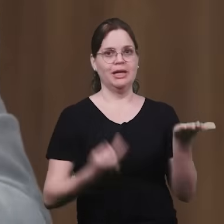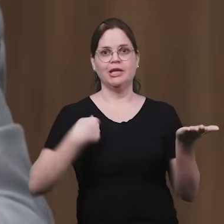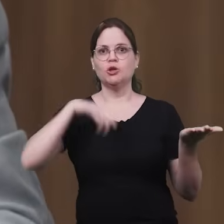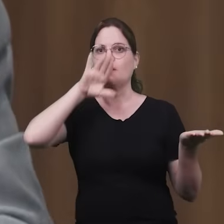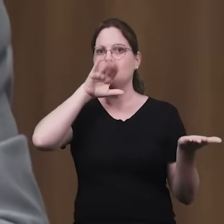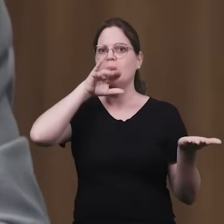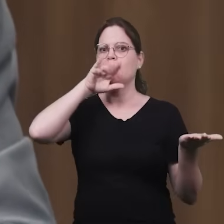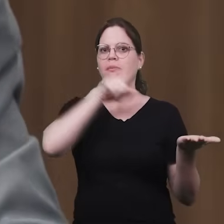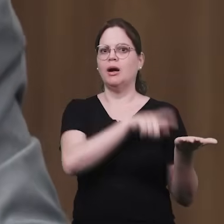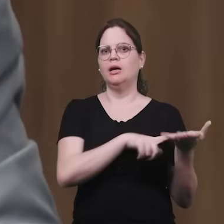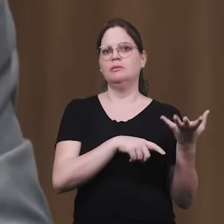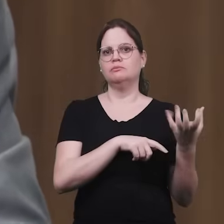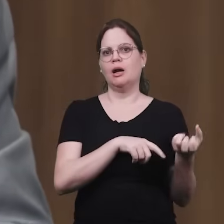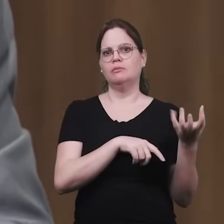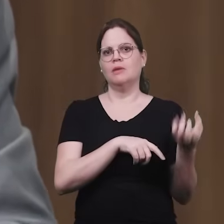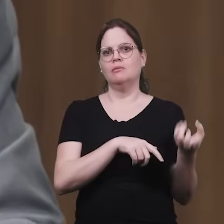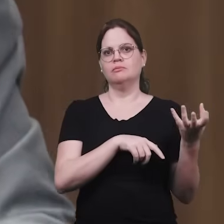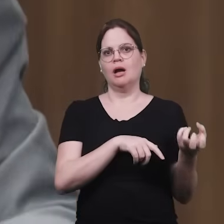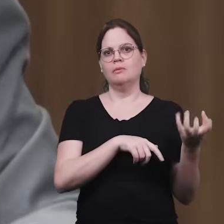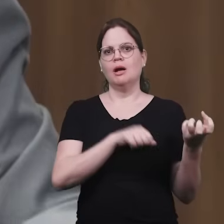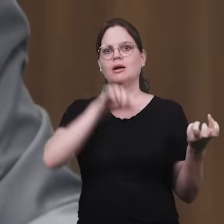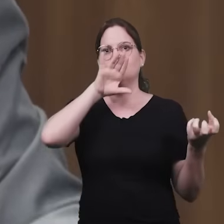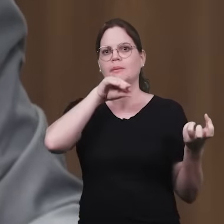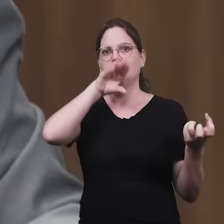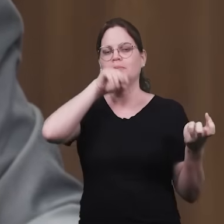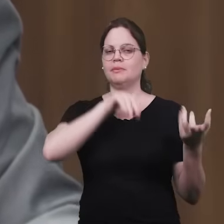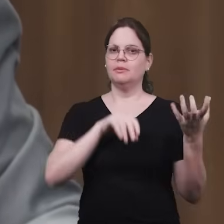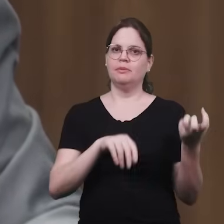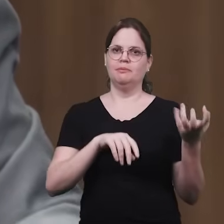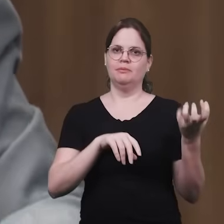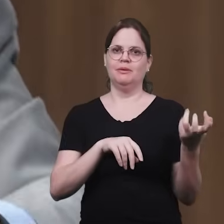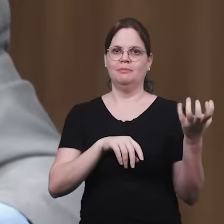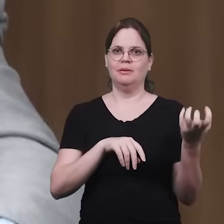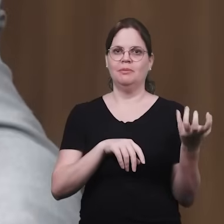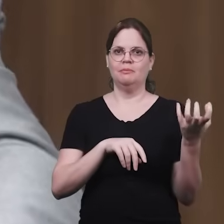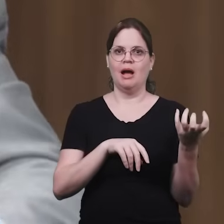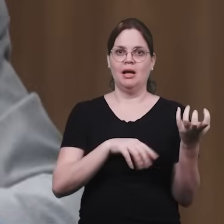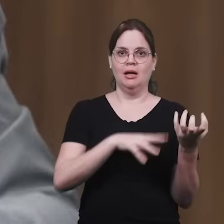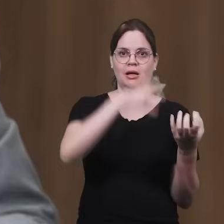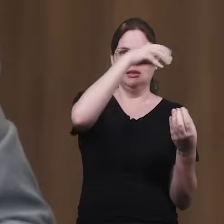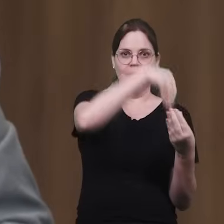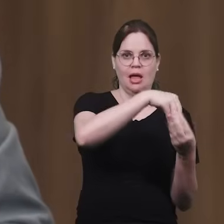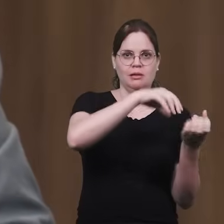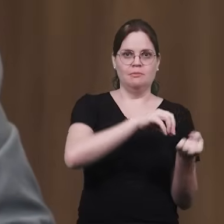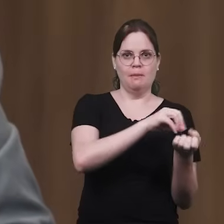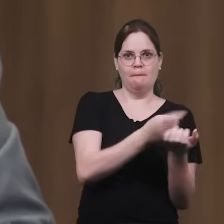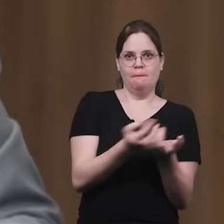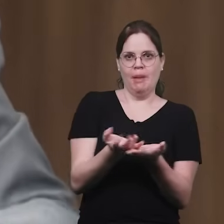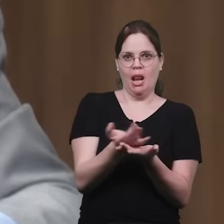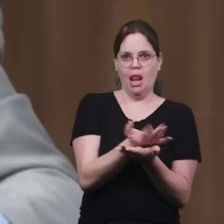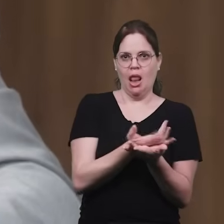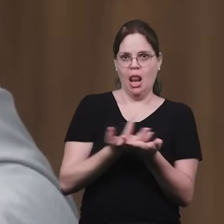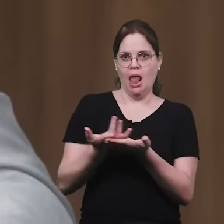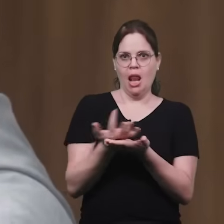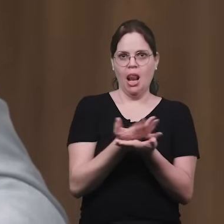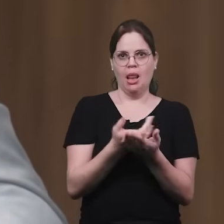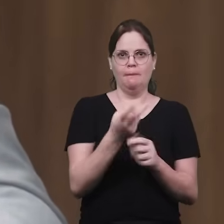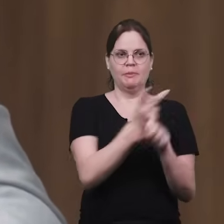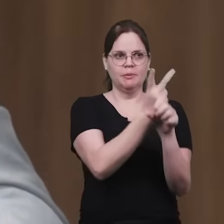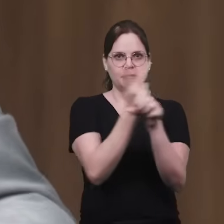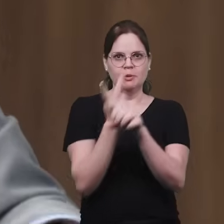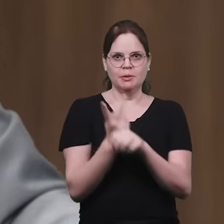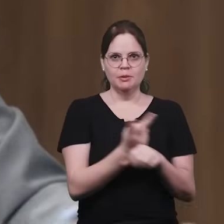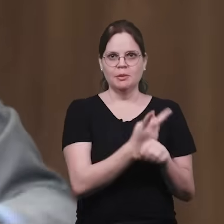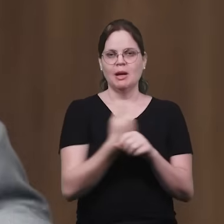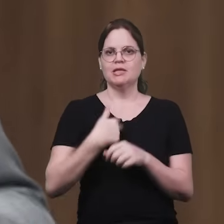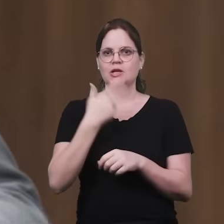está destrinchando, está transcrevendo o que eu estou dizendo. Ele vai buscar palavras-chave. E se eu falar, por